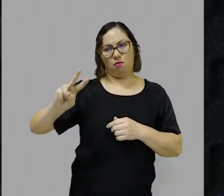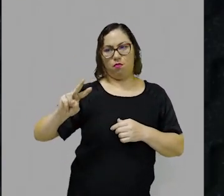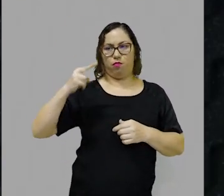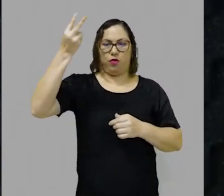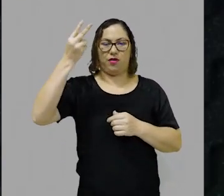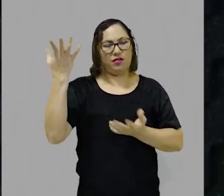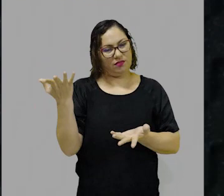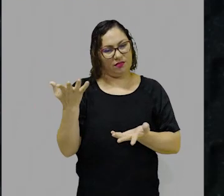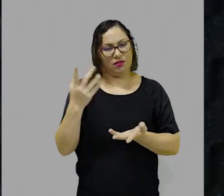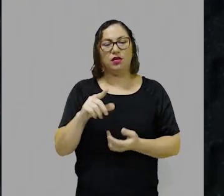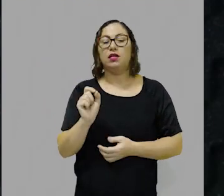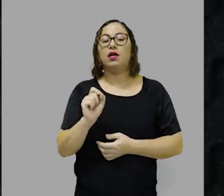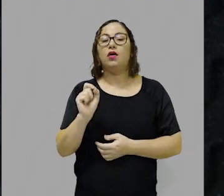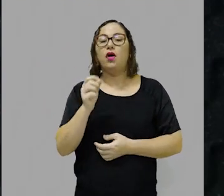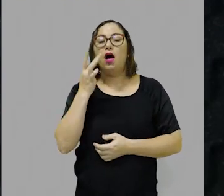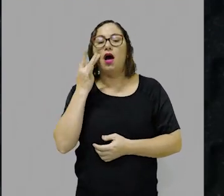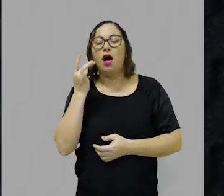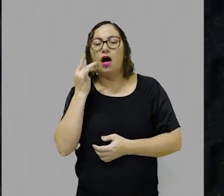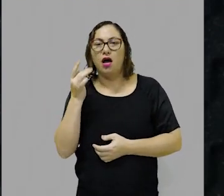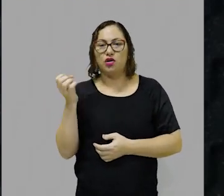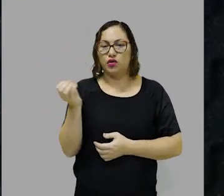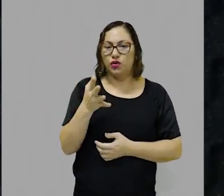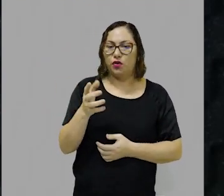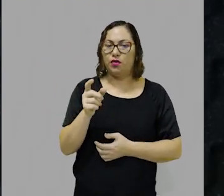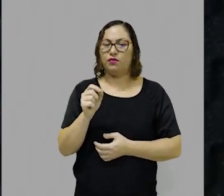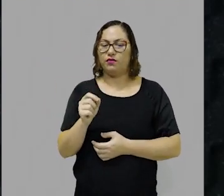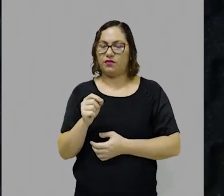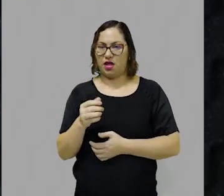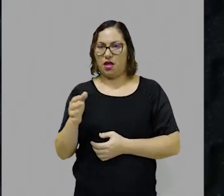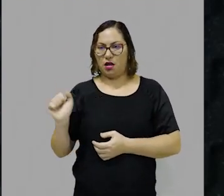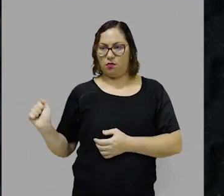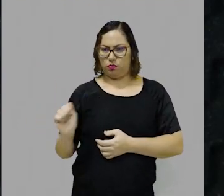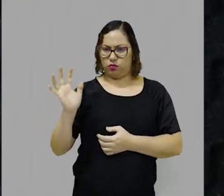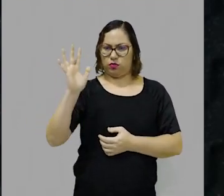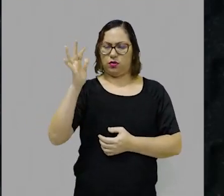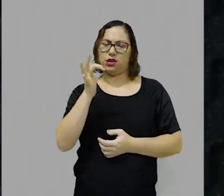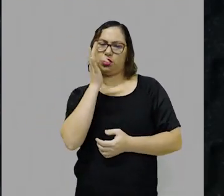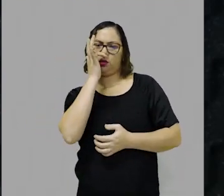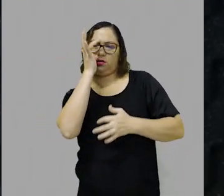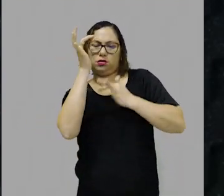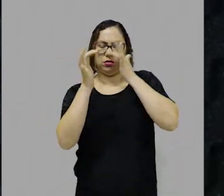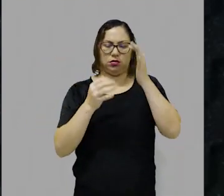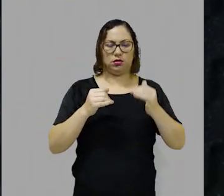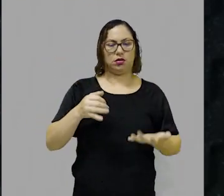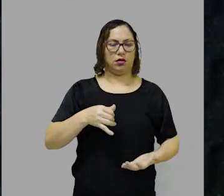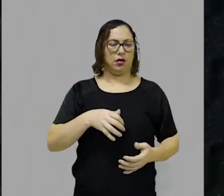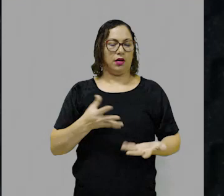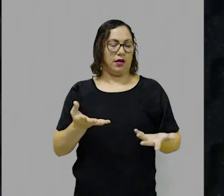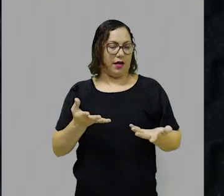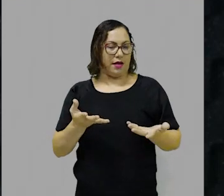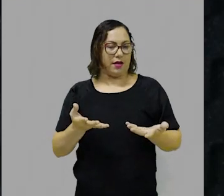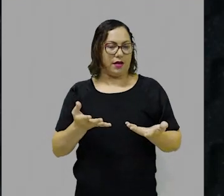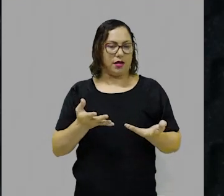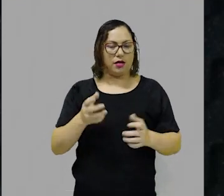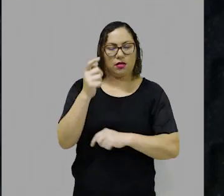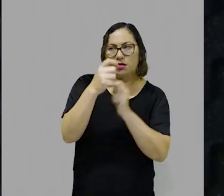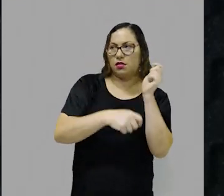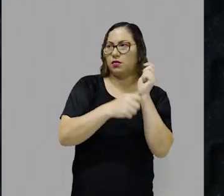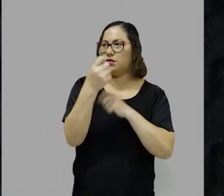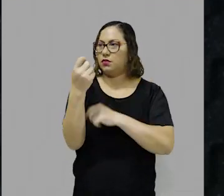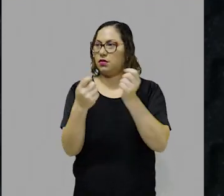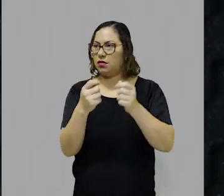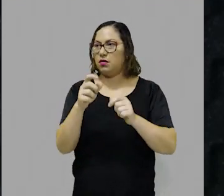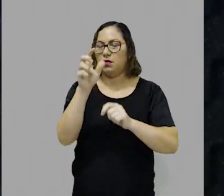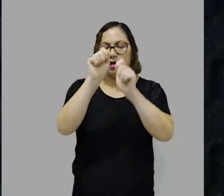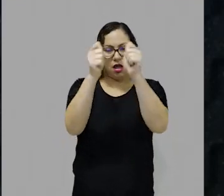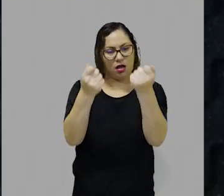entender o que é Art Nouveau? Preço alto, sofisticação, industrialização e, ao mesmo tempo, a parte